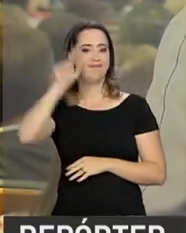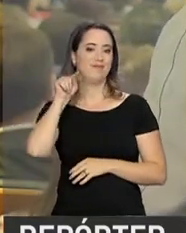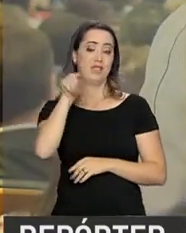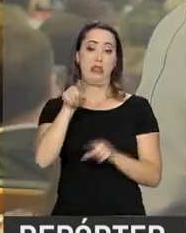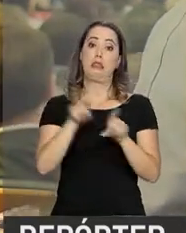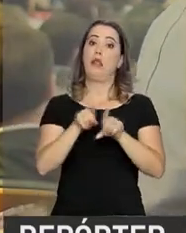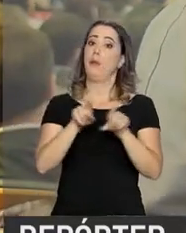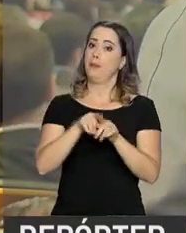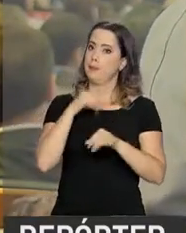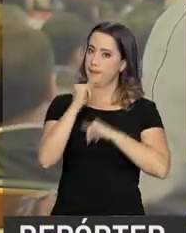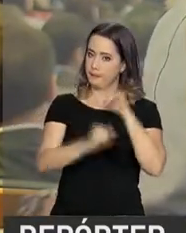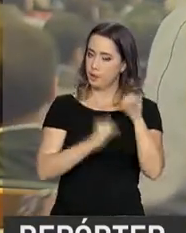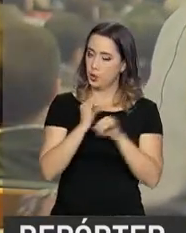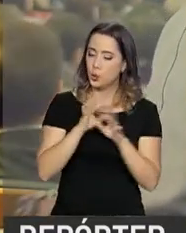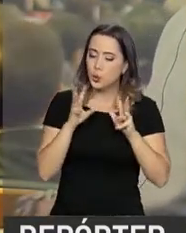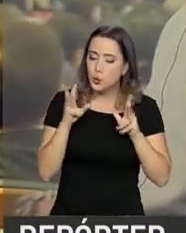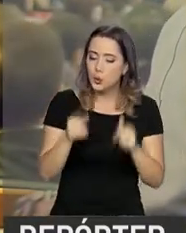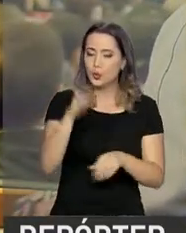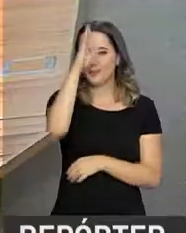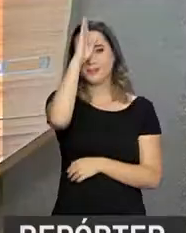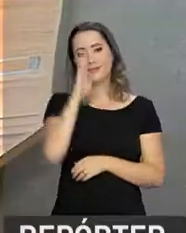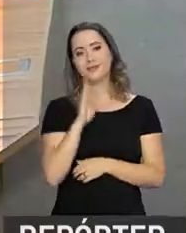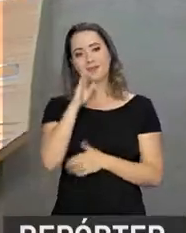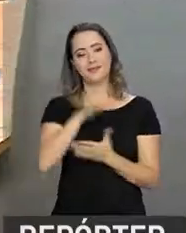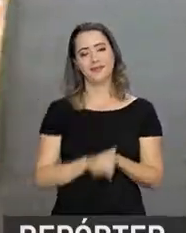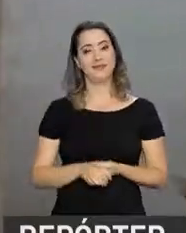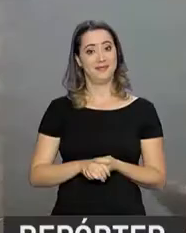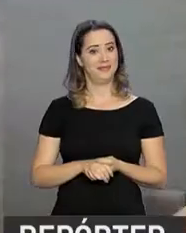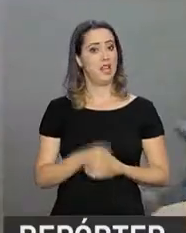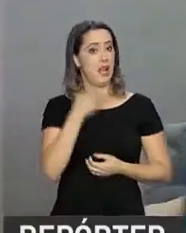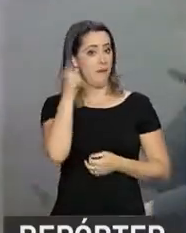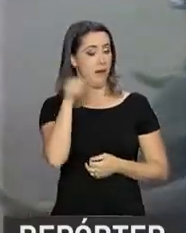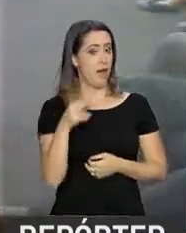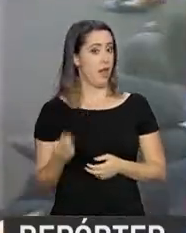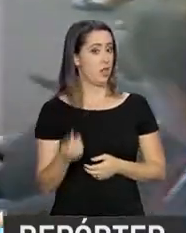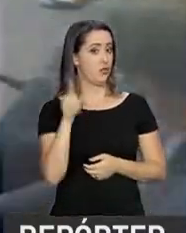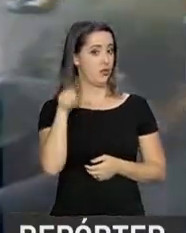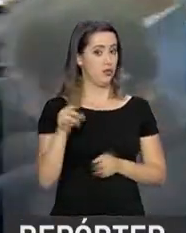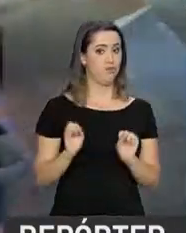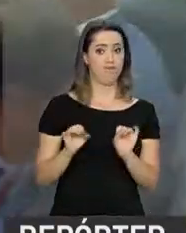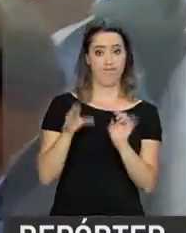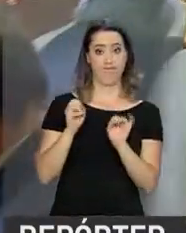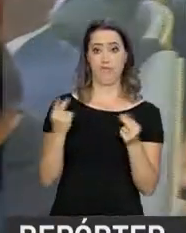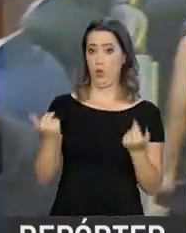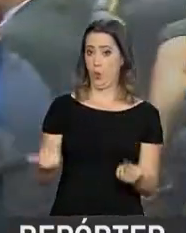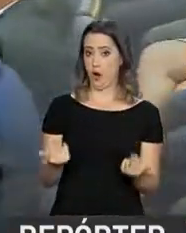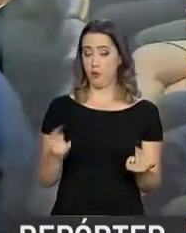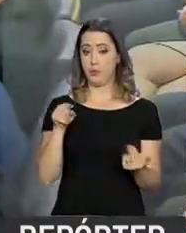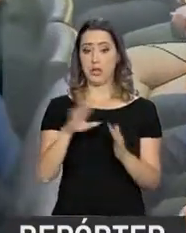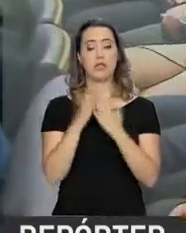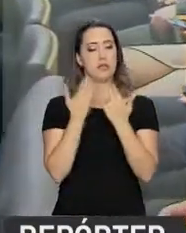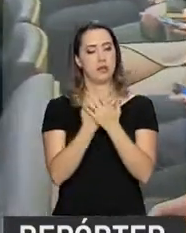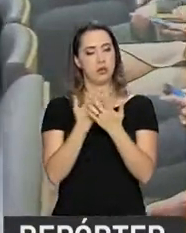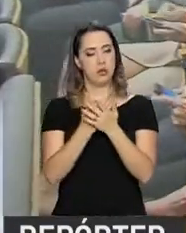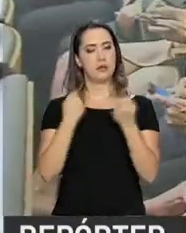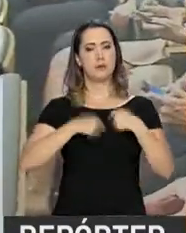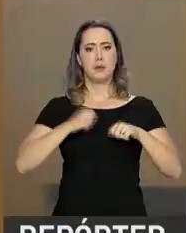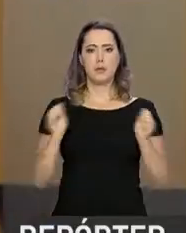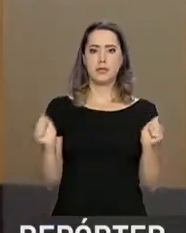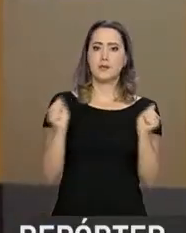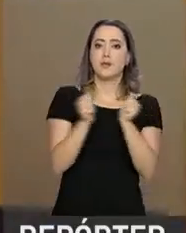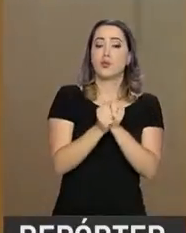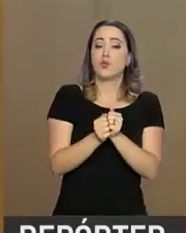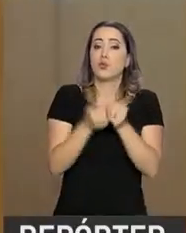pela internet. Tudo de graça. Se falar em dinheiro é falar em educação, as escolas também não podem ficar de